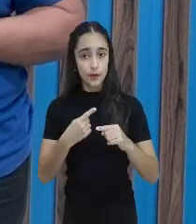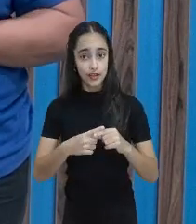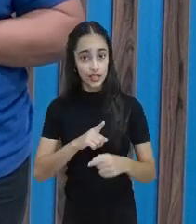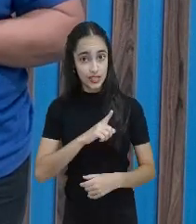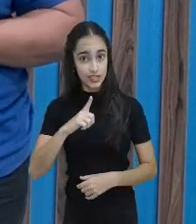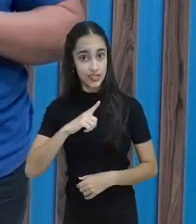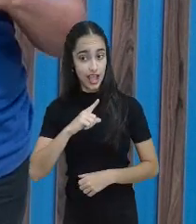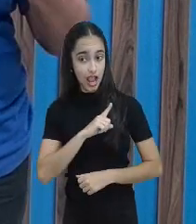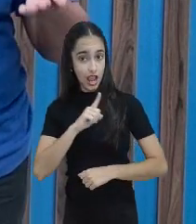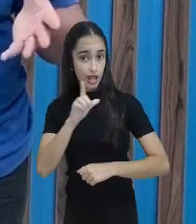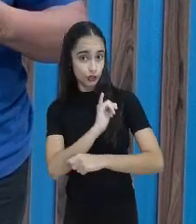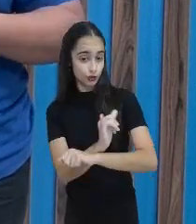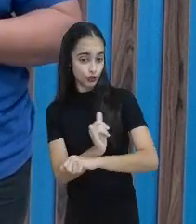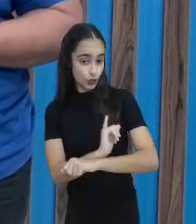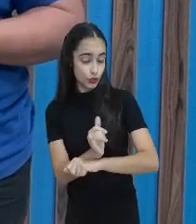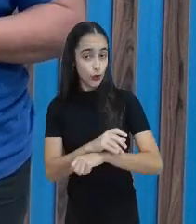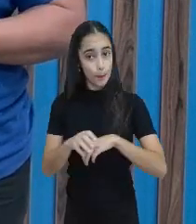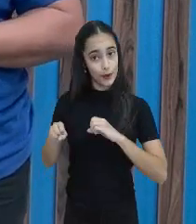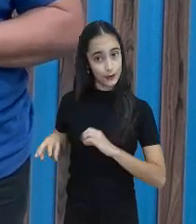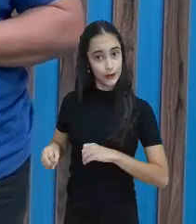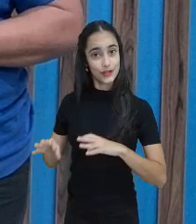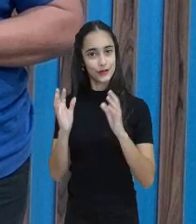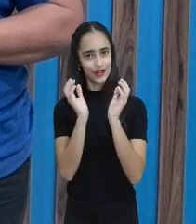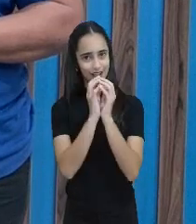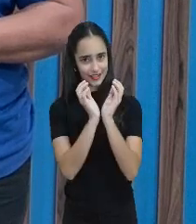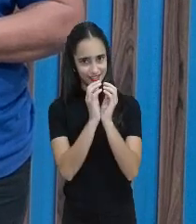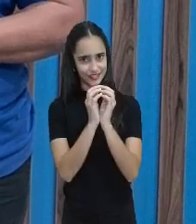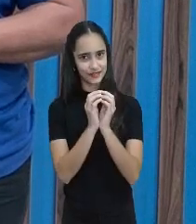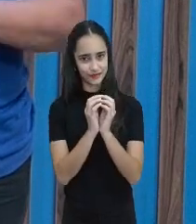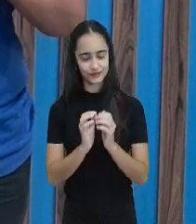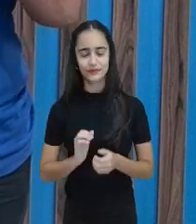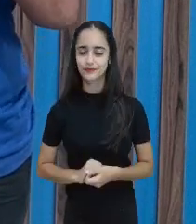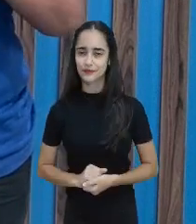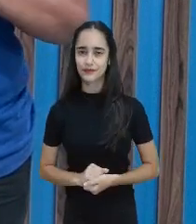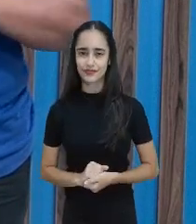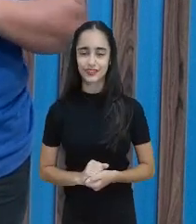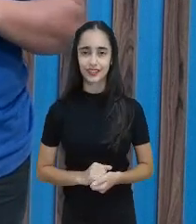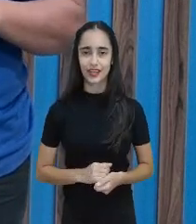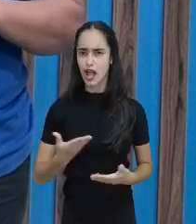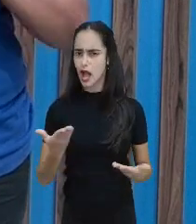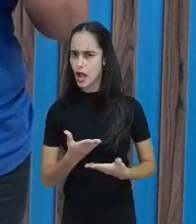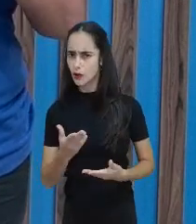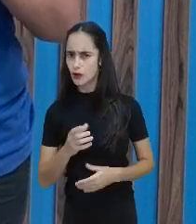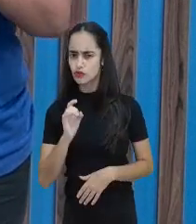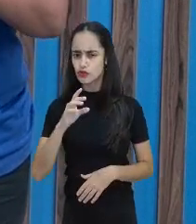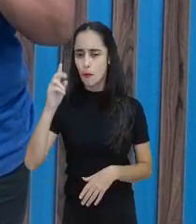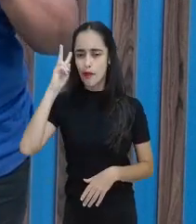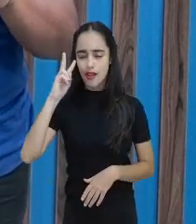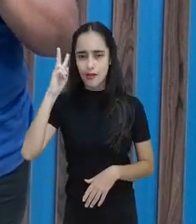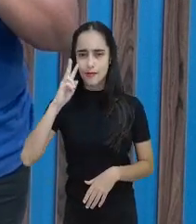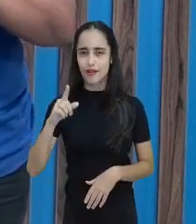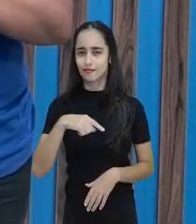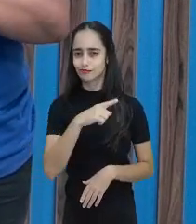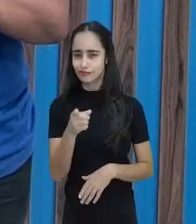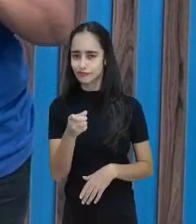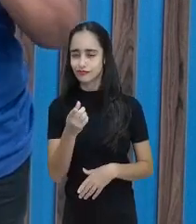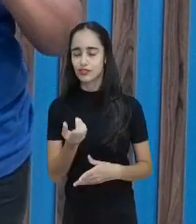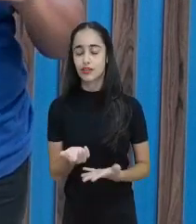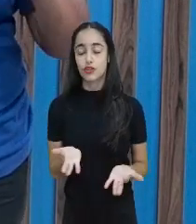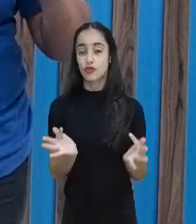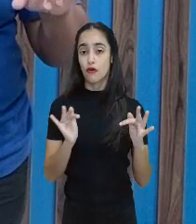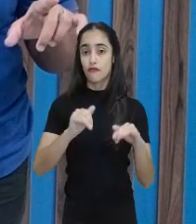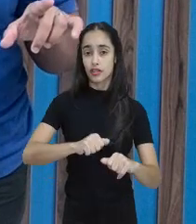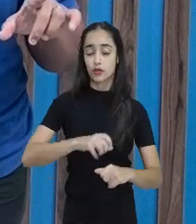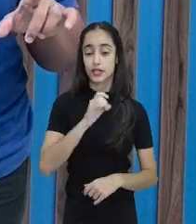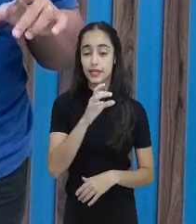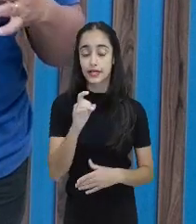no nosso canal, o canal do Educa Recife. E aí, um lembrete, no final de cada aula eu deixo uma proposta